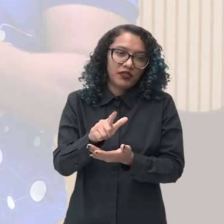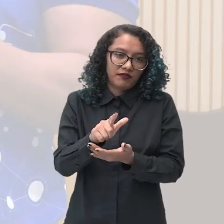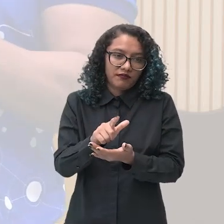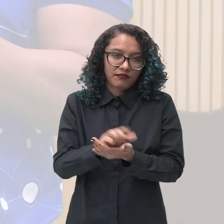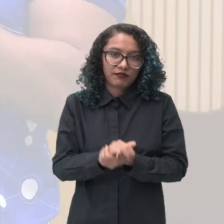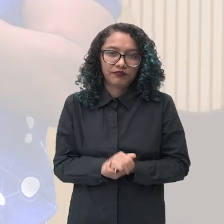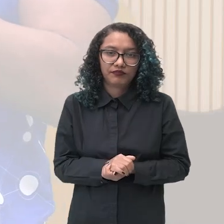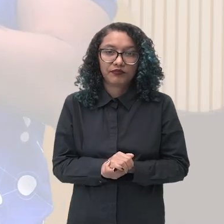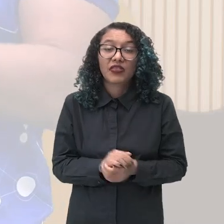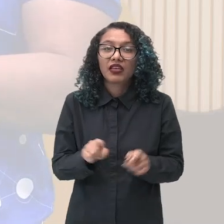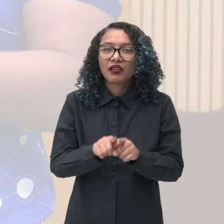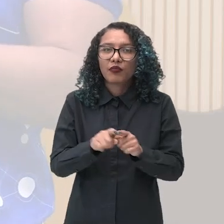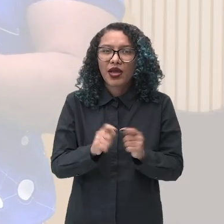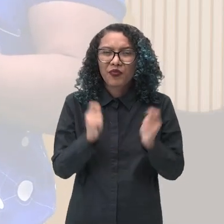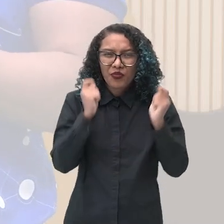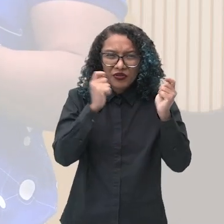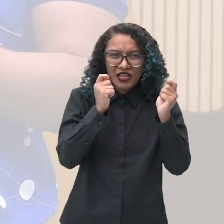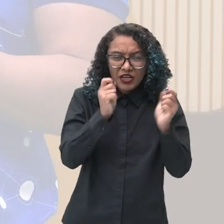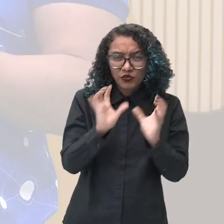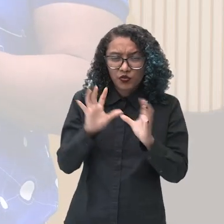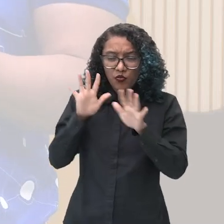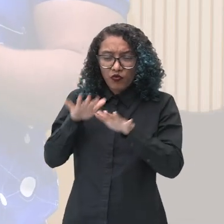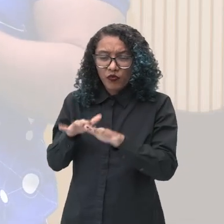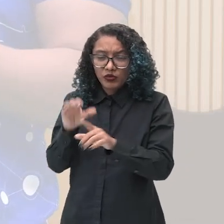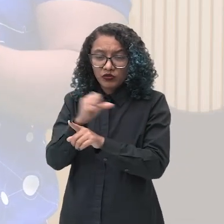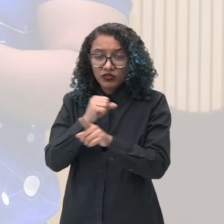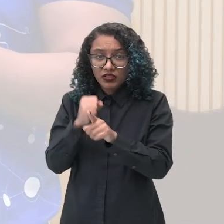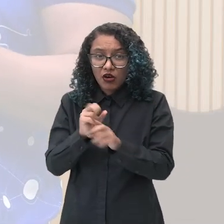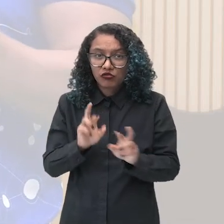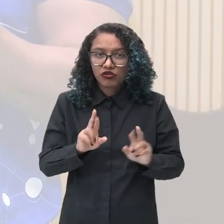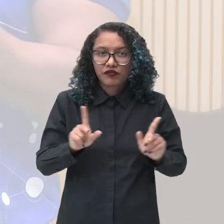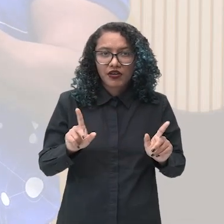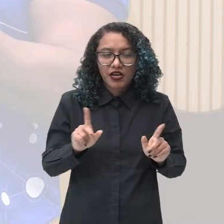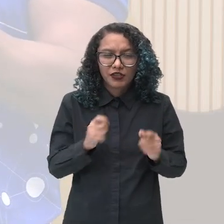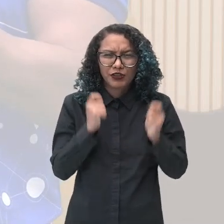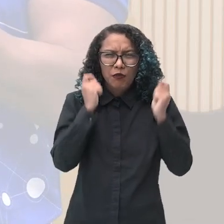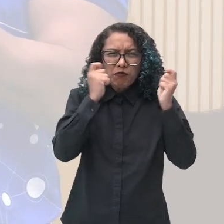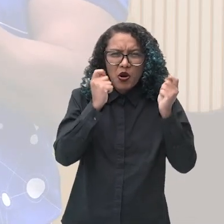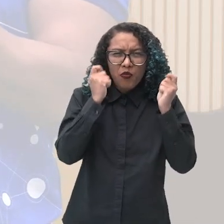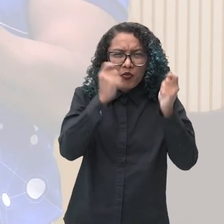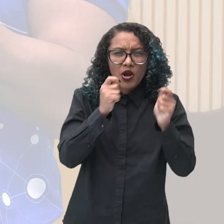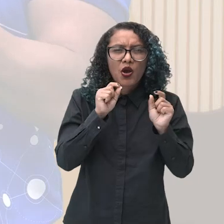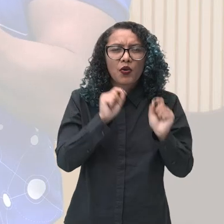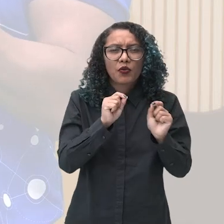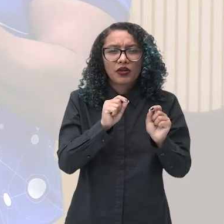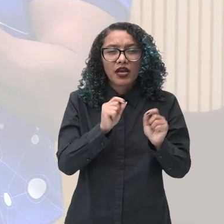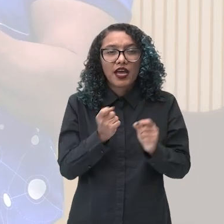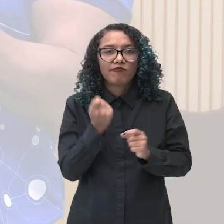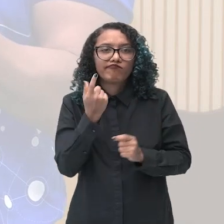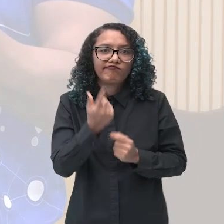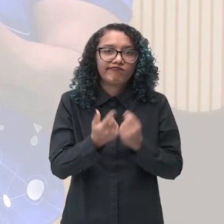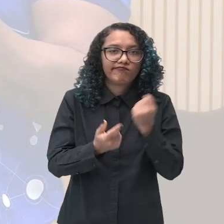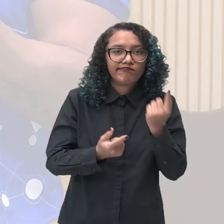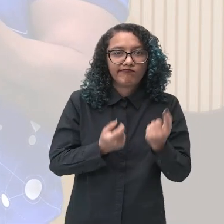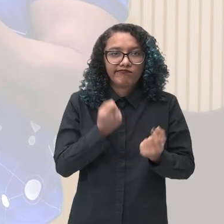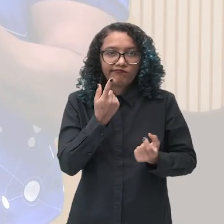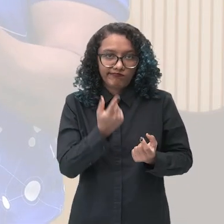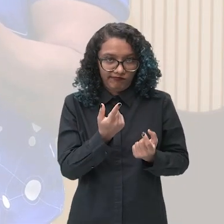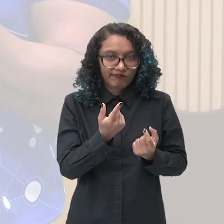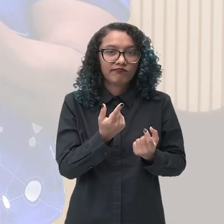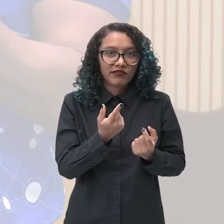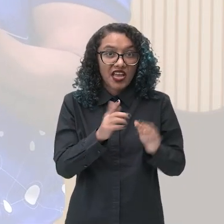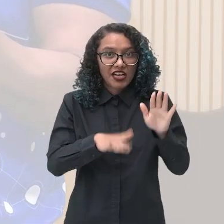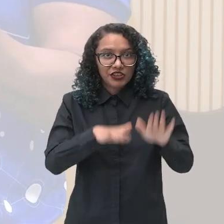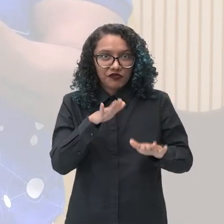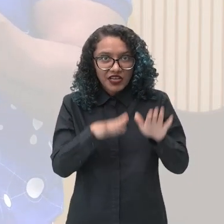um protesto de um movimento social, certo? O protesto é algo que você faz pontualmente, tá bom? E o movimento social,